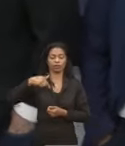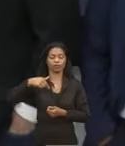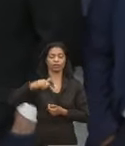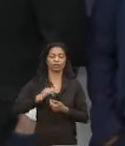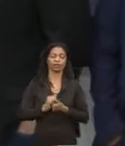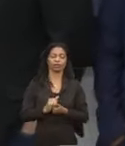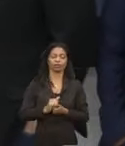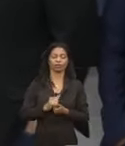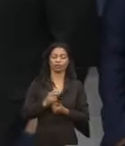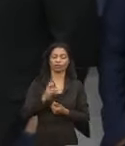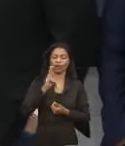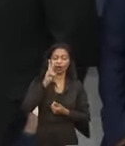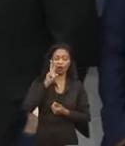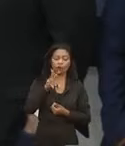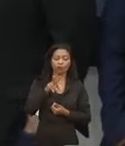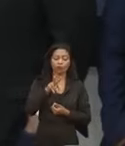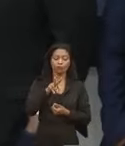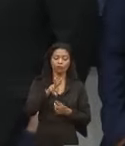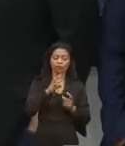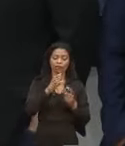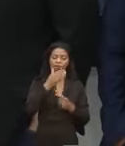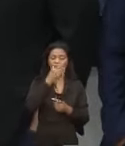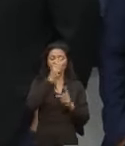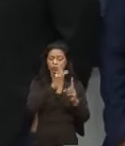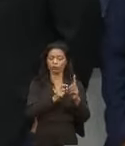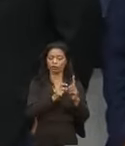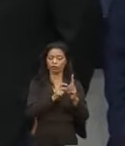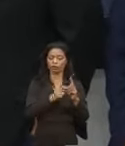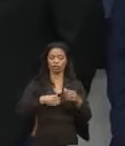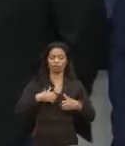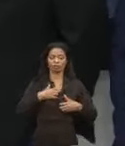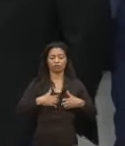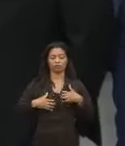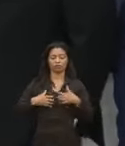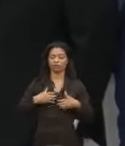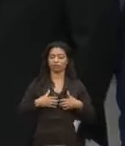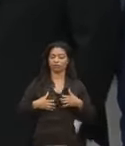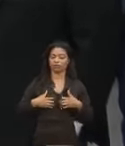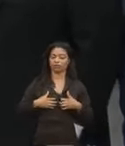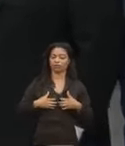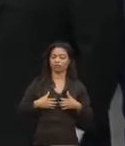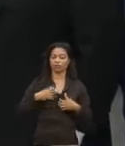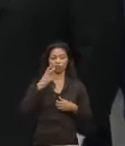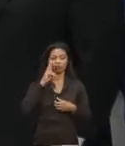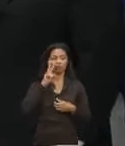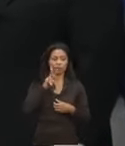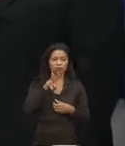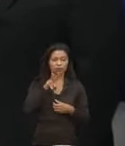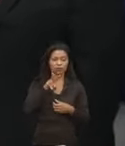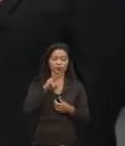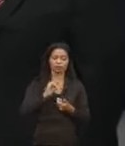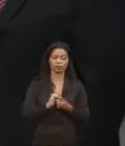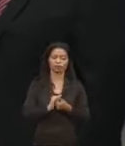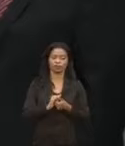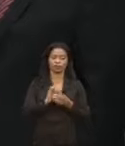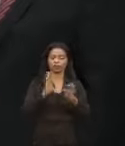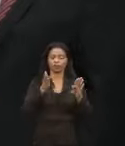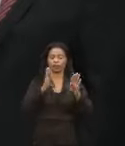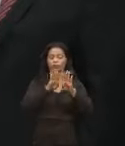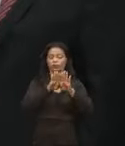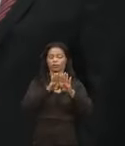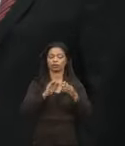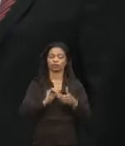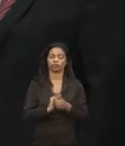aflito. E nós acompanhamos ao caminhar dele até o portão. Quando chegou no portão, o colega chamou ele, ele